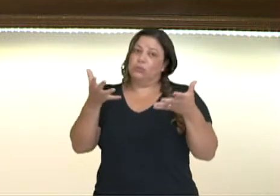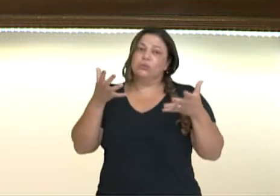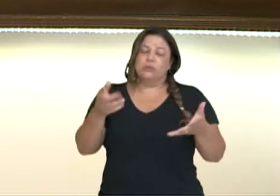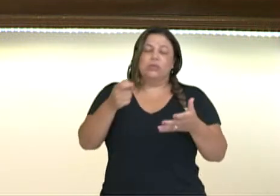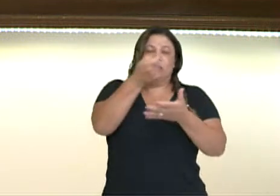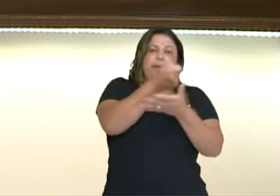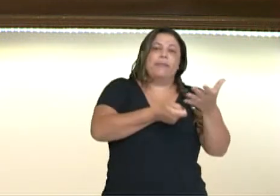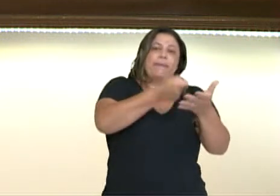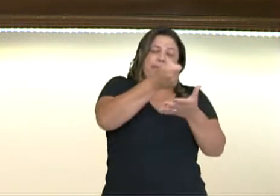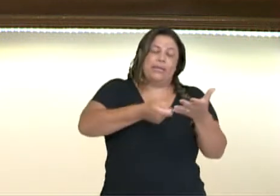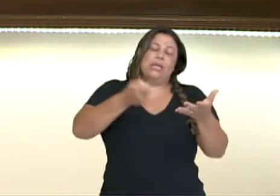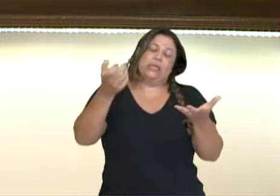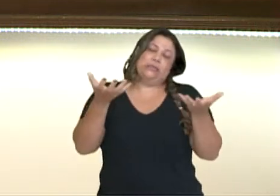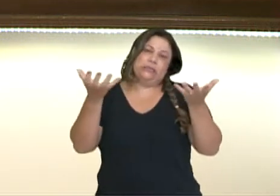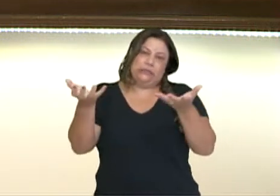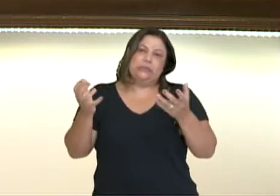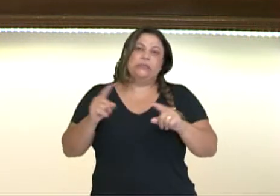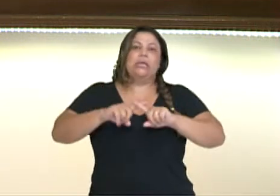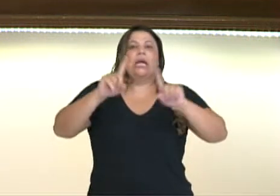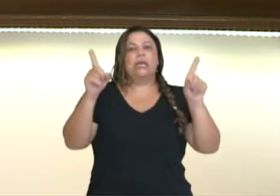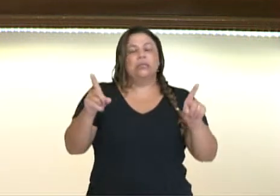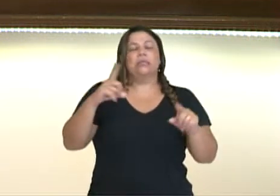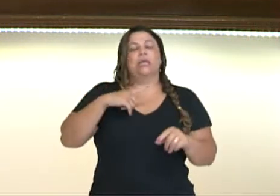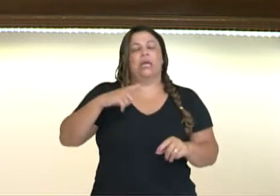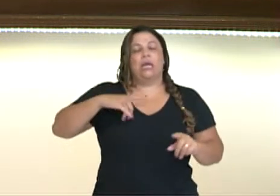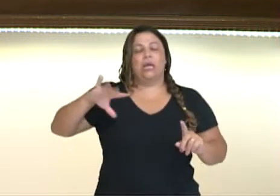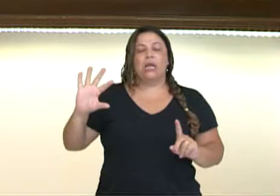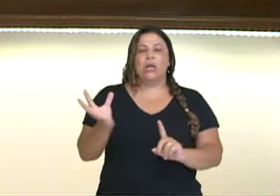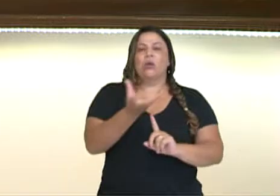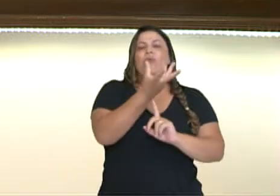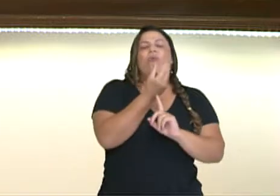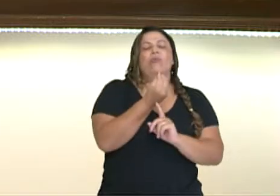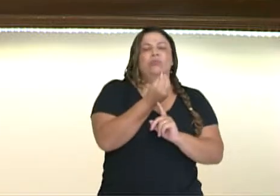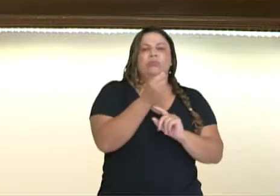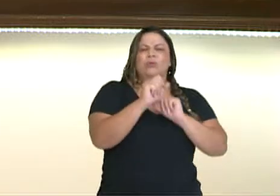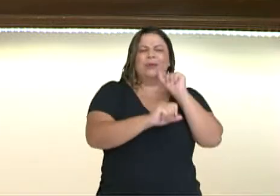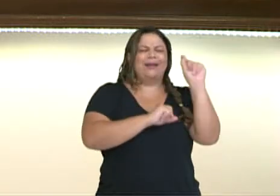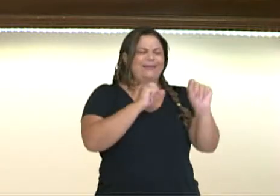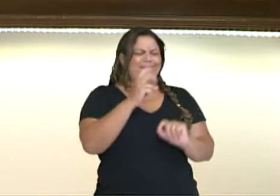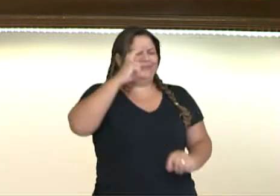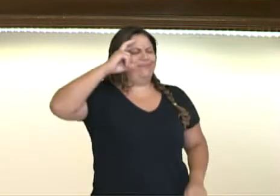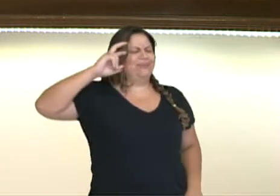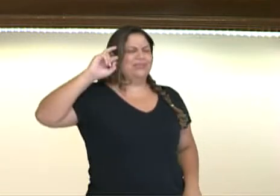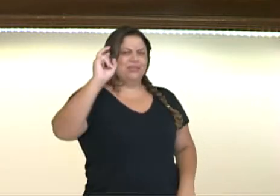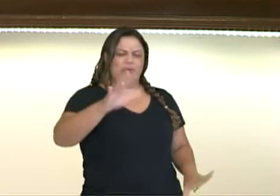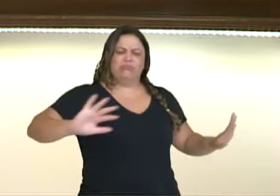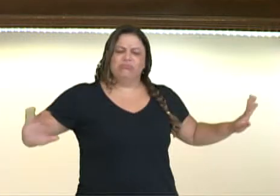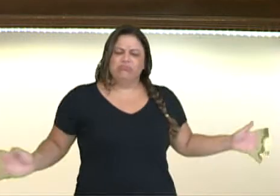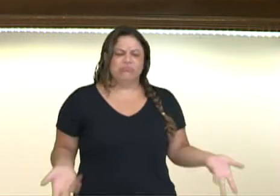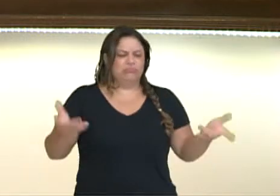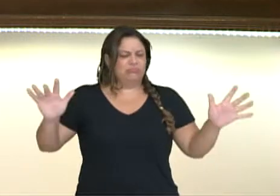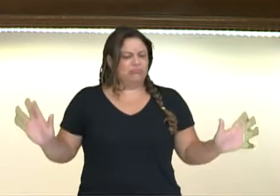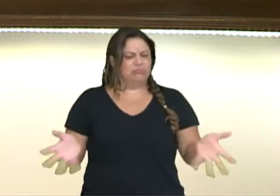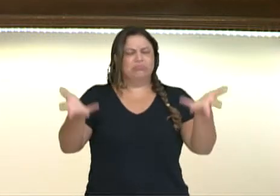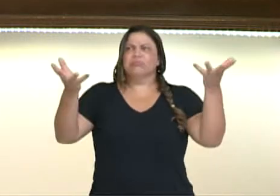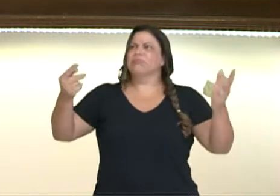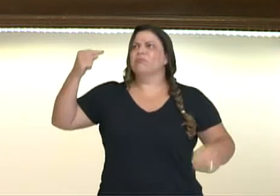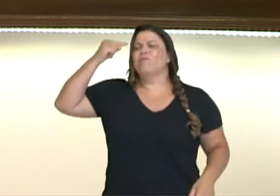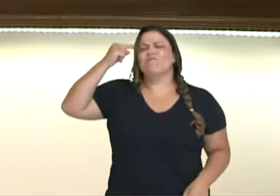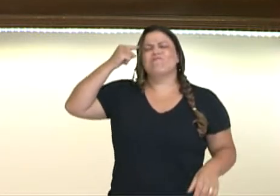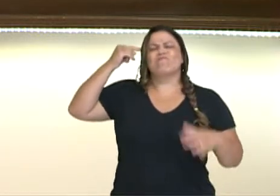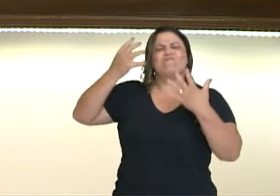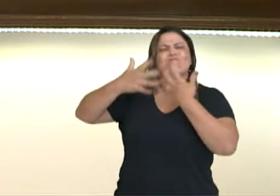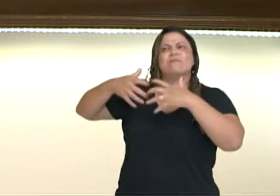queriam. Agora você tem um artista, um intelectual, que motivado pelos acontecimentos históricos, começa a pensar em si